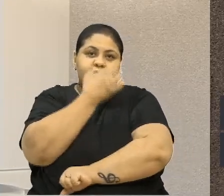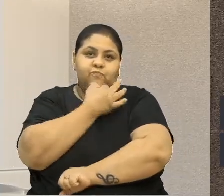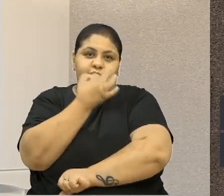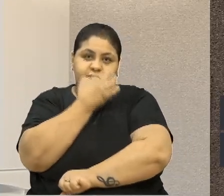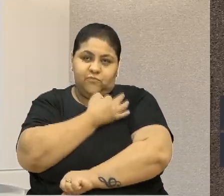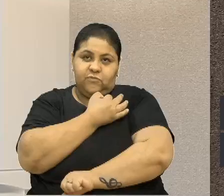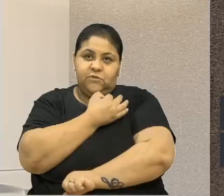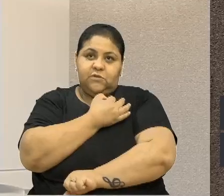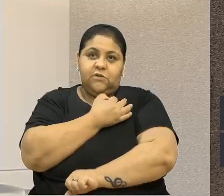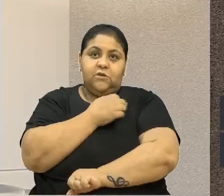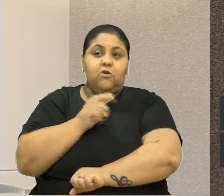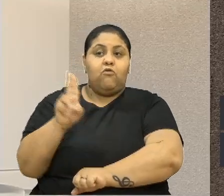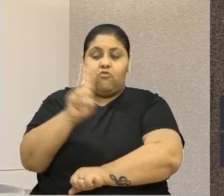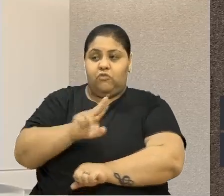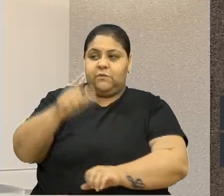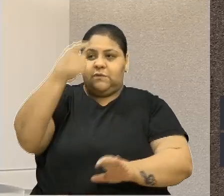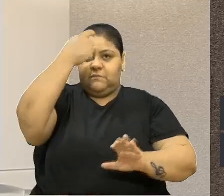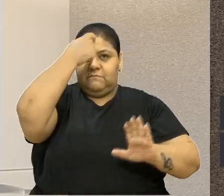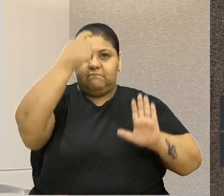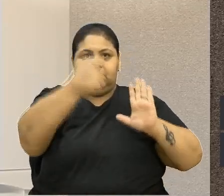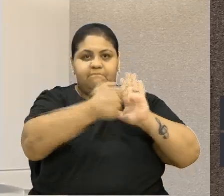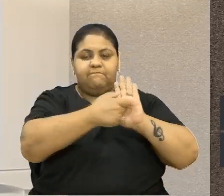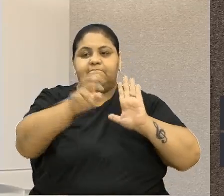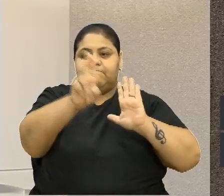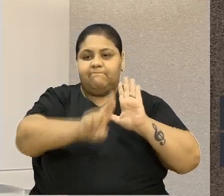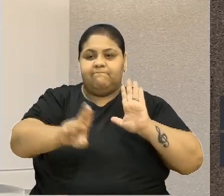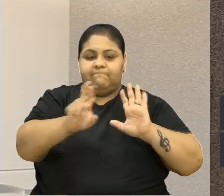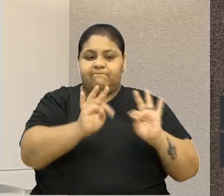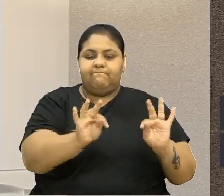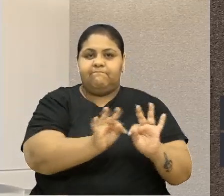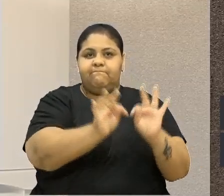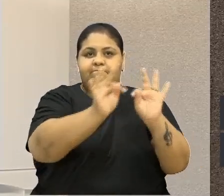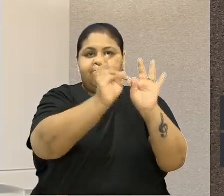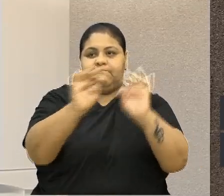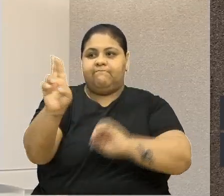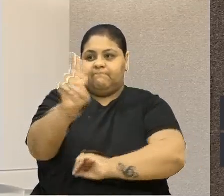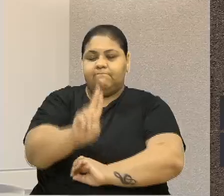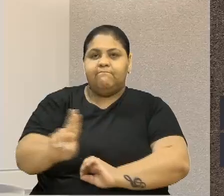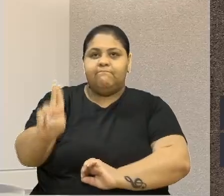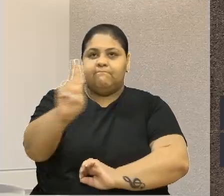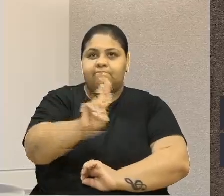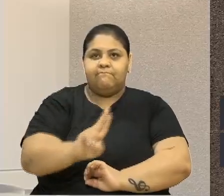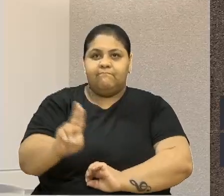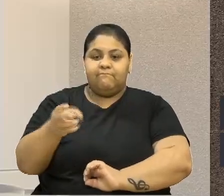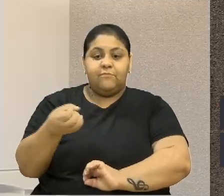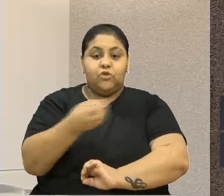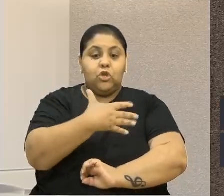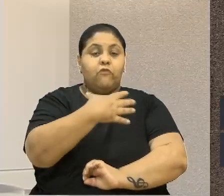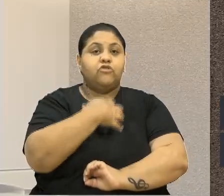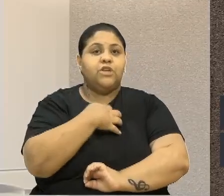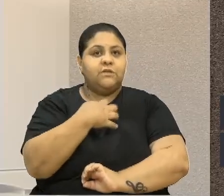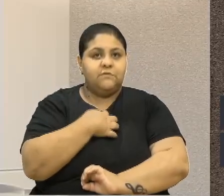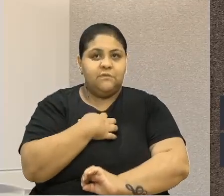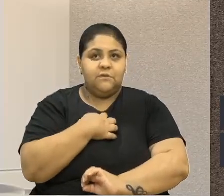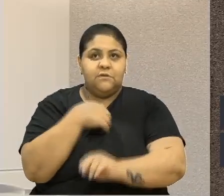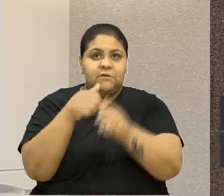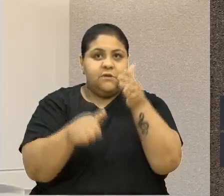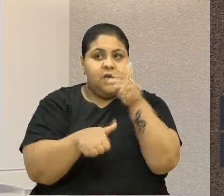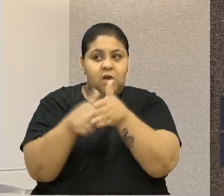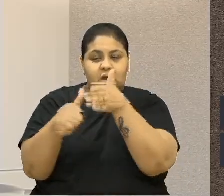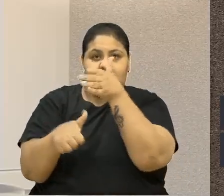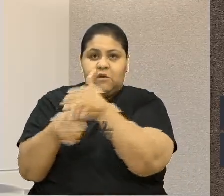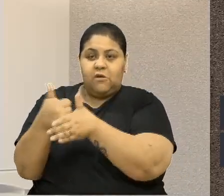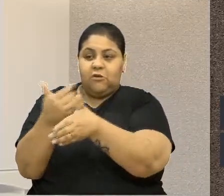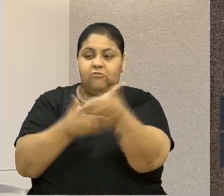Vamos usar a inteligência artificial, vamos usar tecnologia, vamos usar novas formas de melhorar